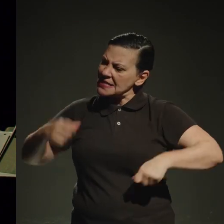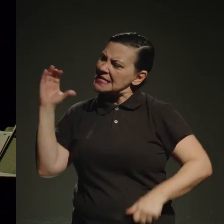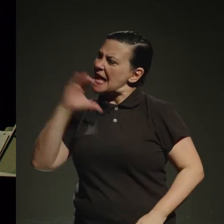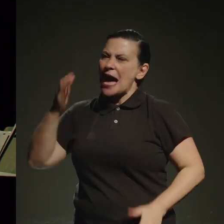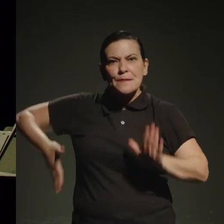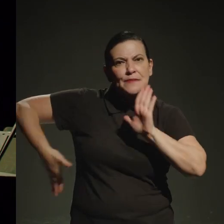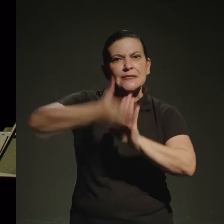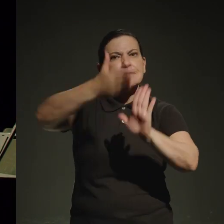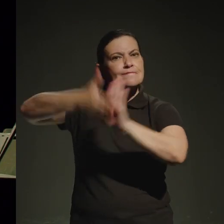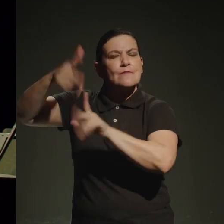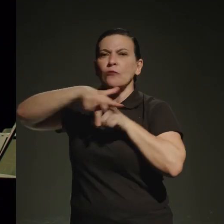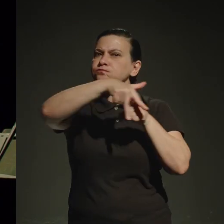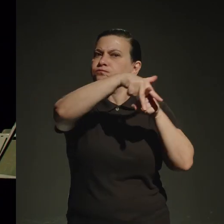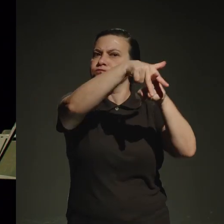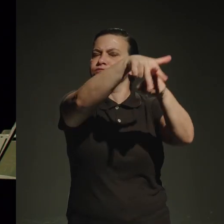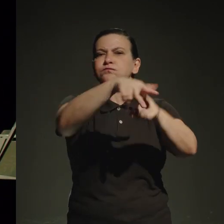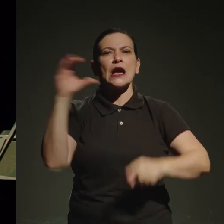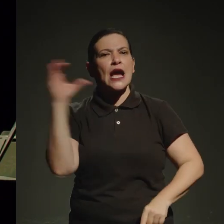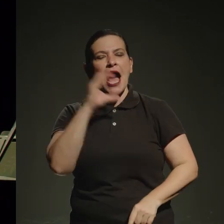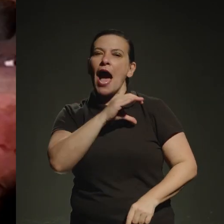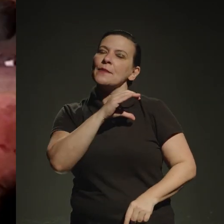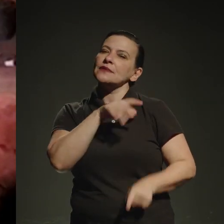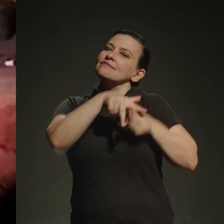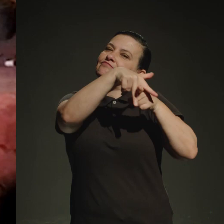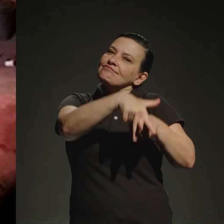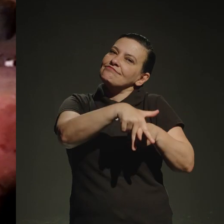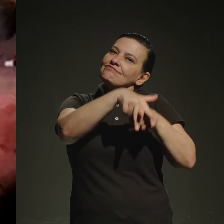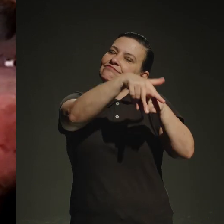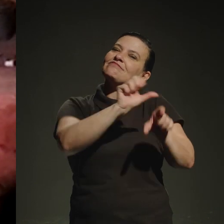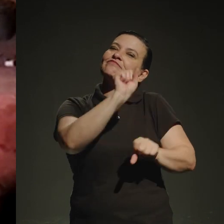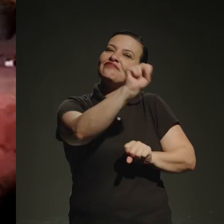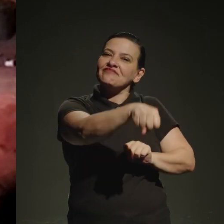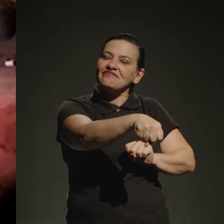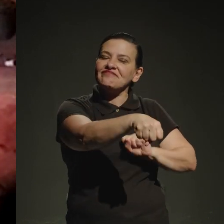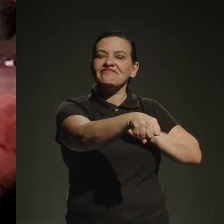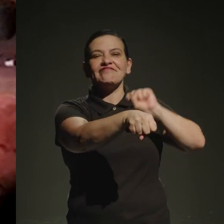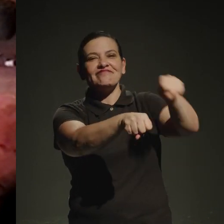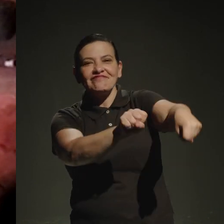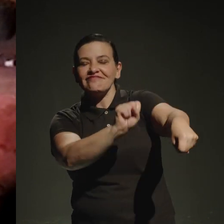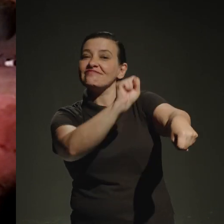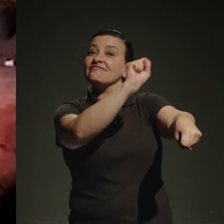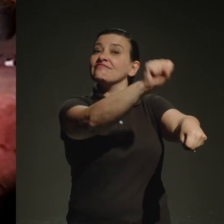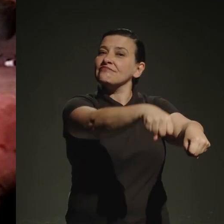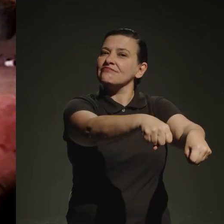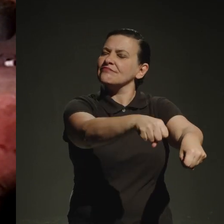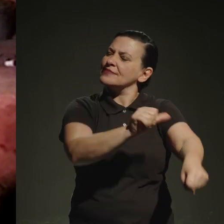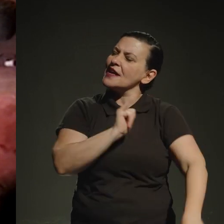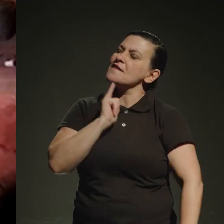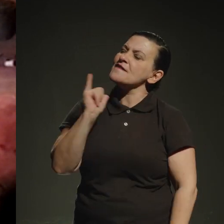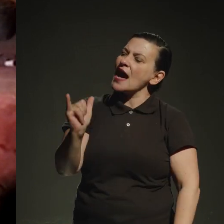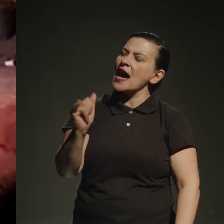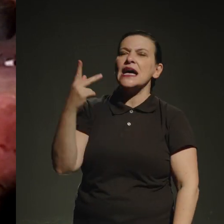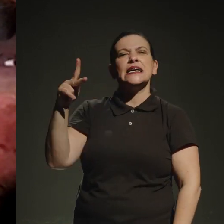amanhã. Pocotó, pocotó. Pocotó, pocotó. Então, falem dos